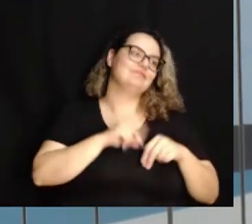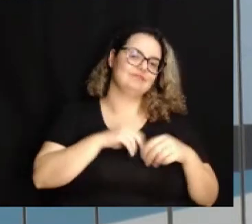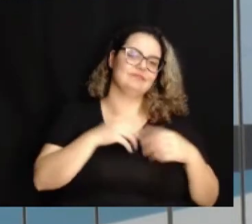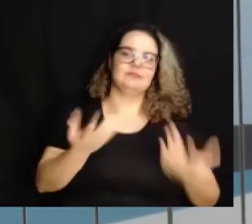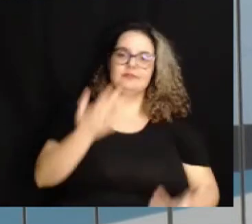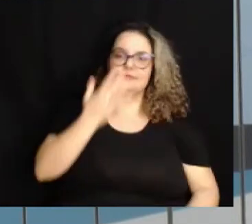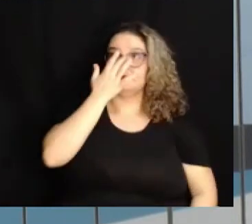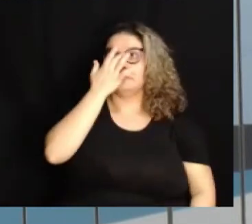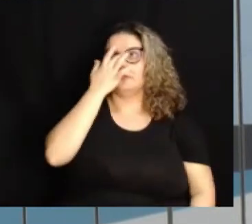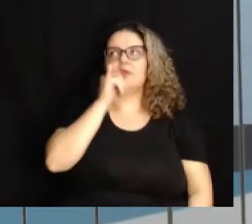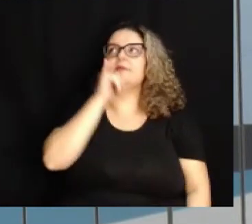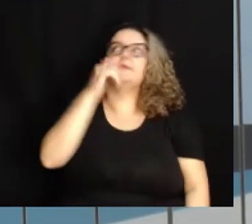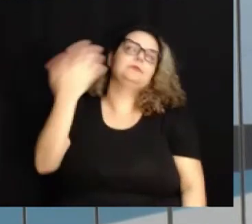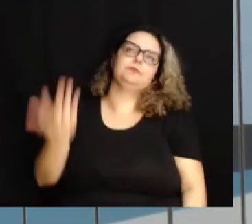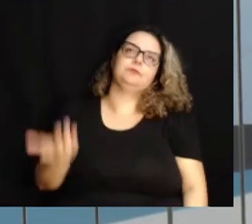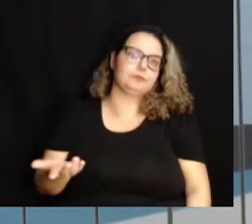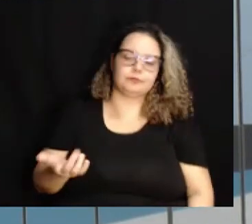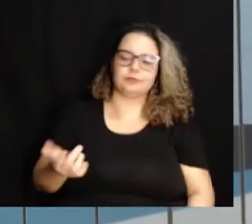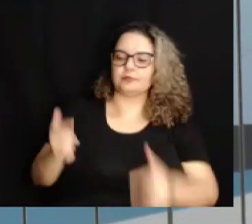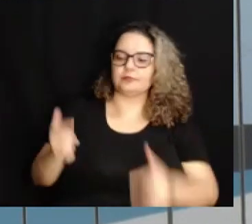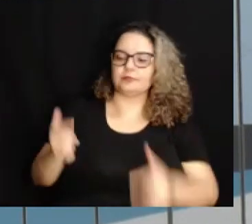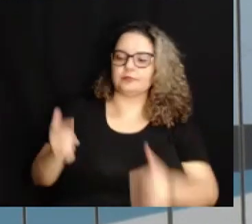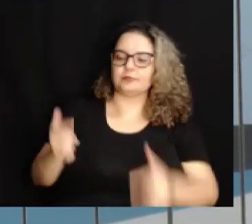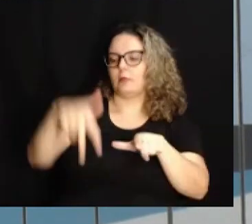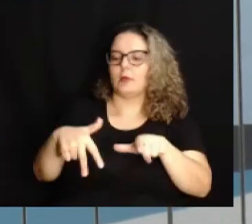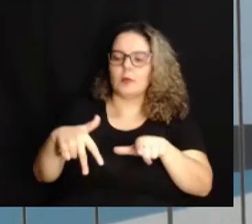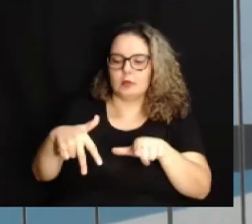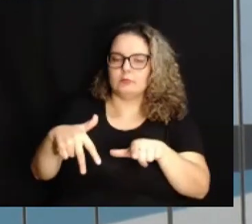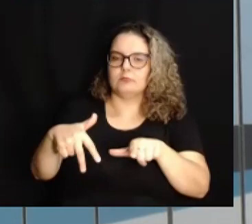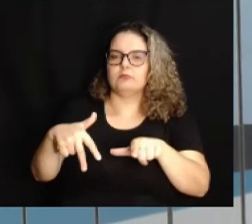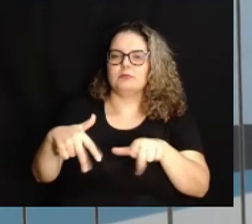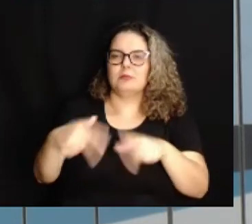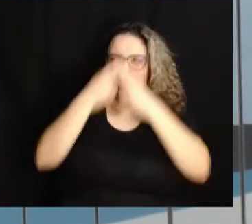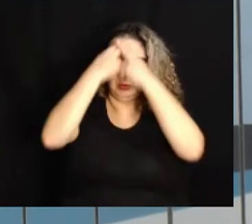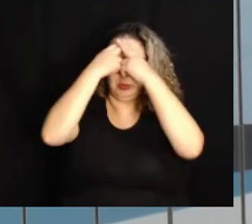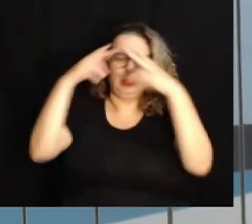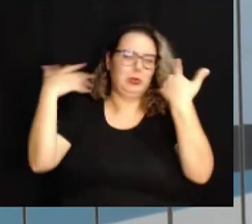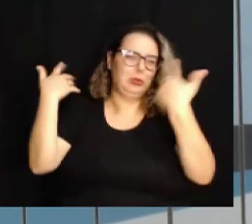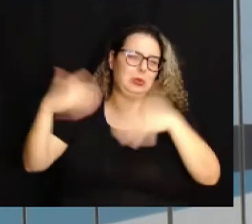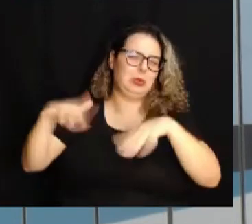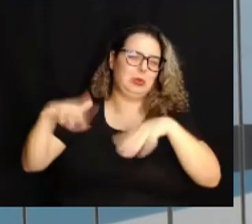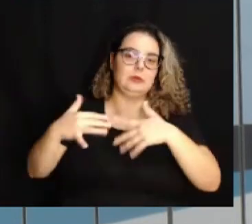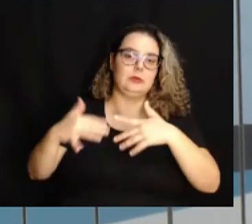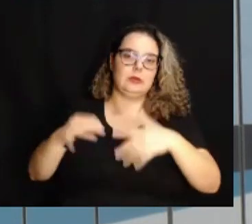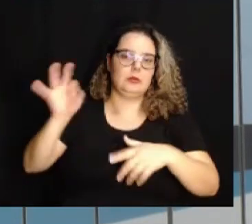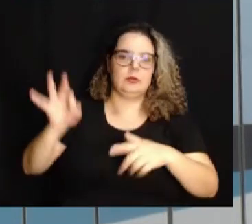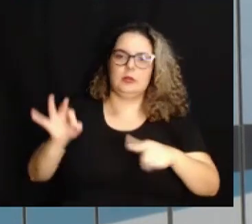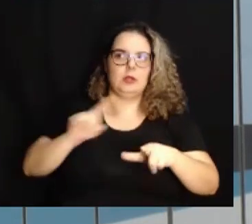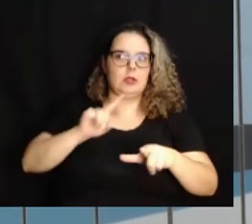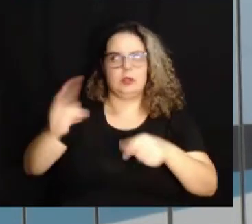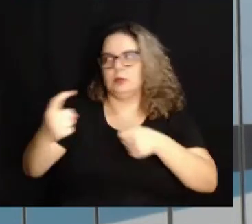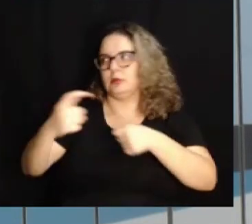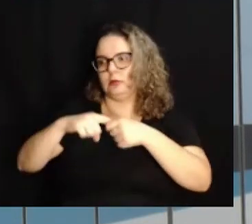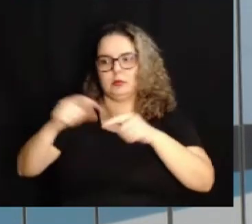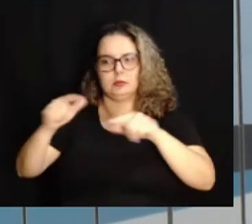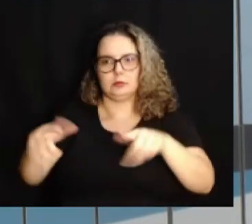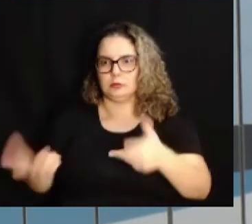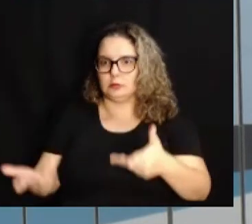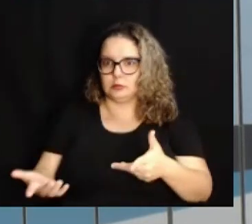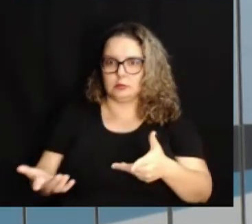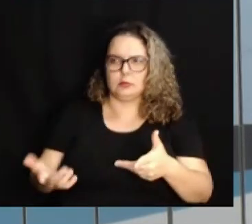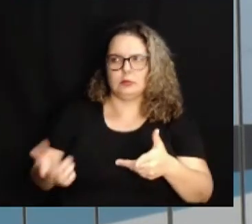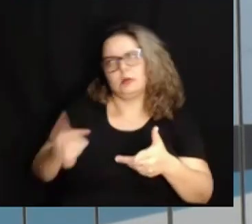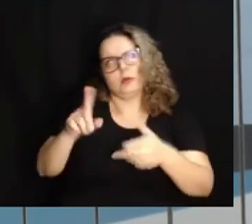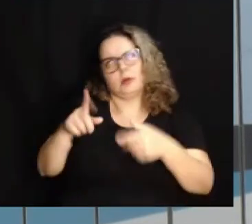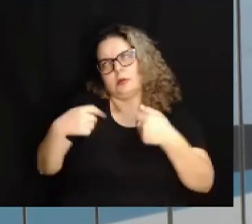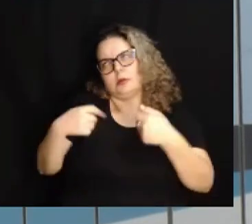num lugar e aquele lugar te trouxe um trauma. A sua tendência, óbvio, é não voltar naquele lugar, e talvez você não tenha que voltar mesmo. Mas, por